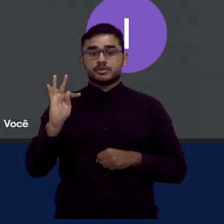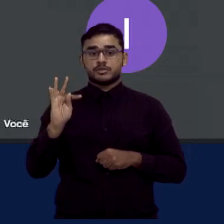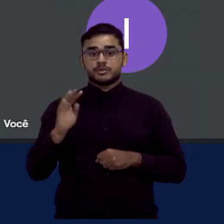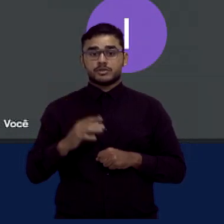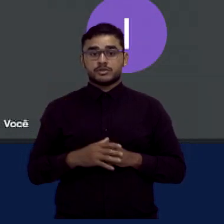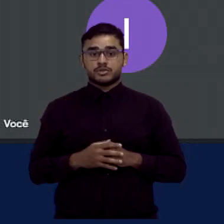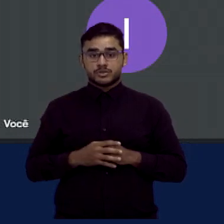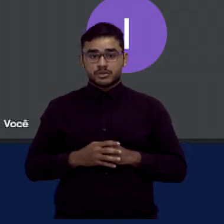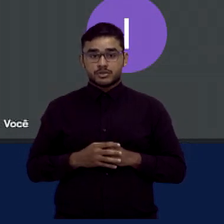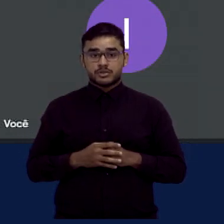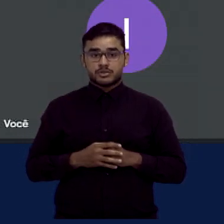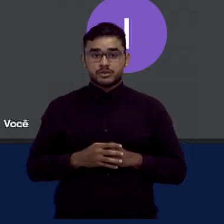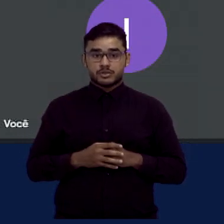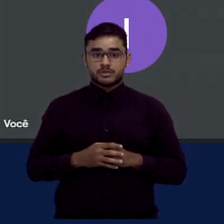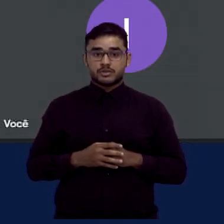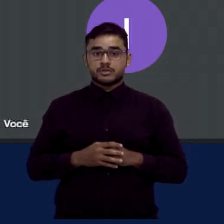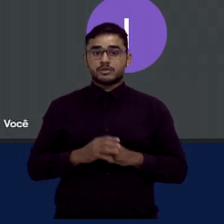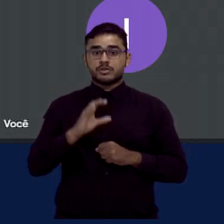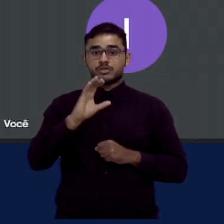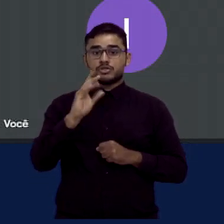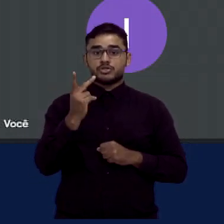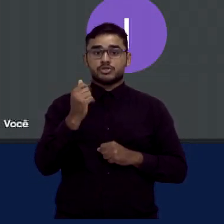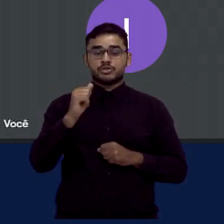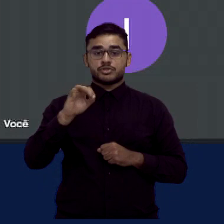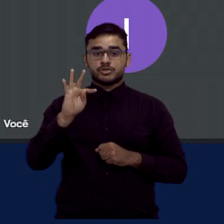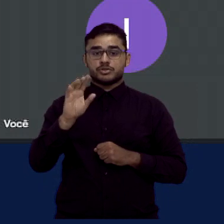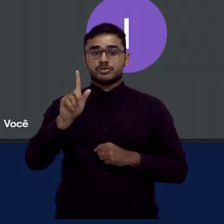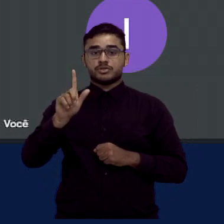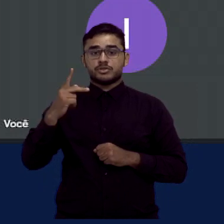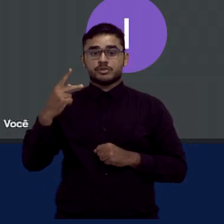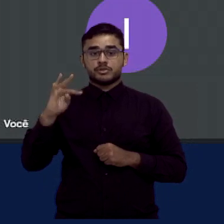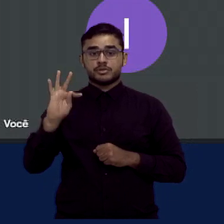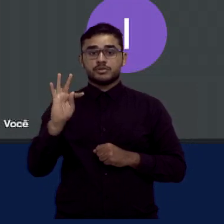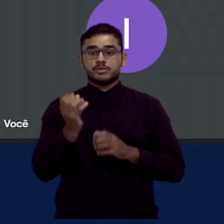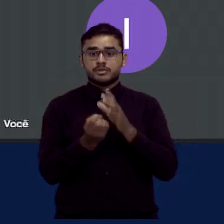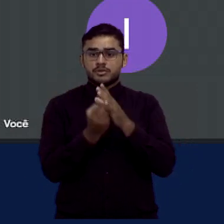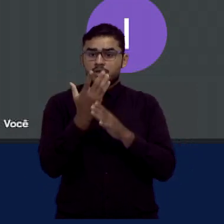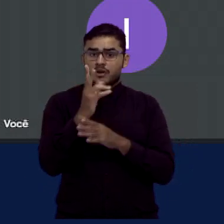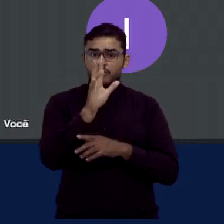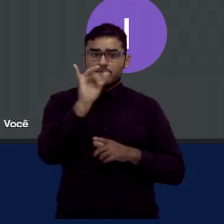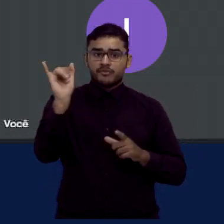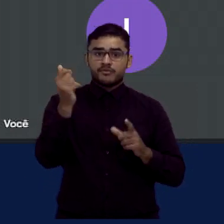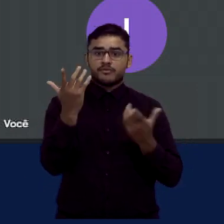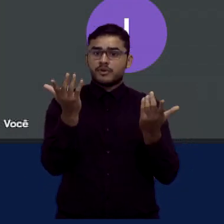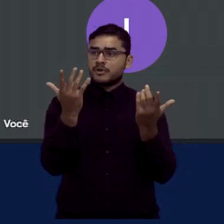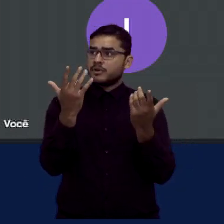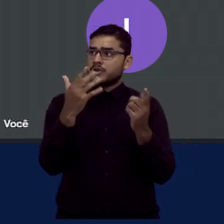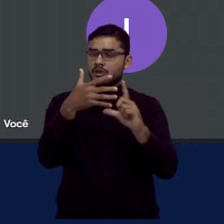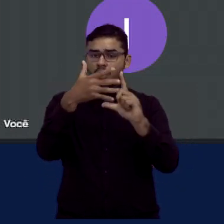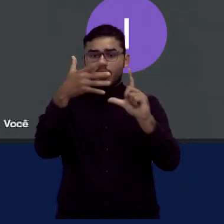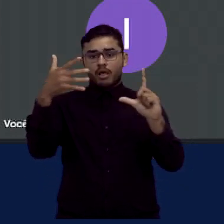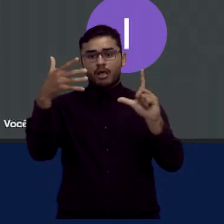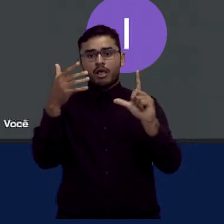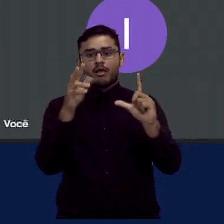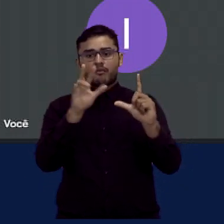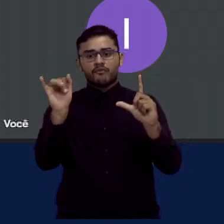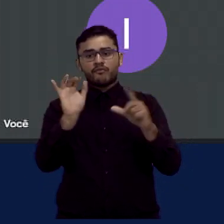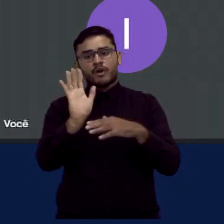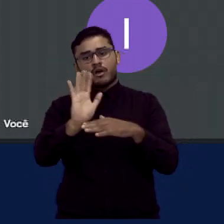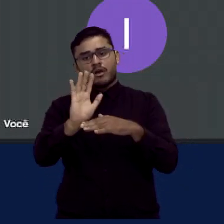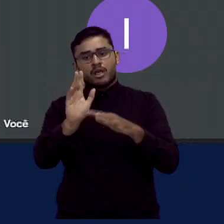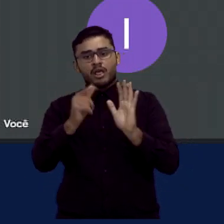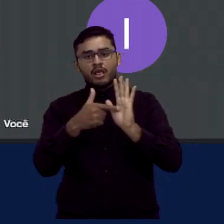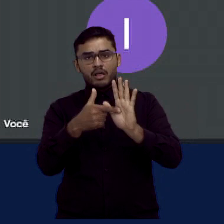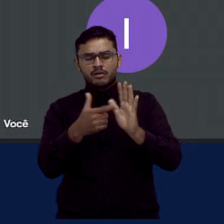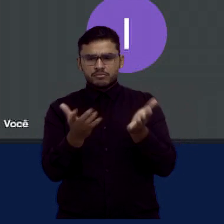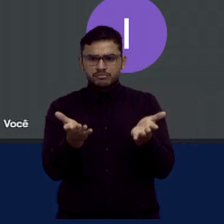Um chat GPT não vai criar uma série da Netflix boa, gente. Não vai. Ela não vai te surpreender.